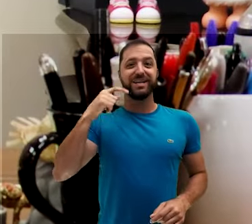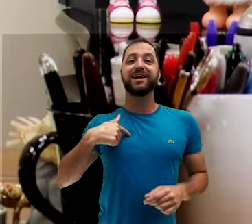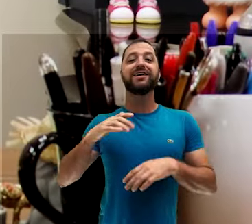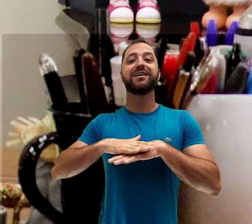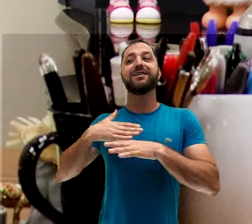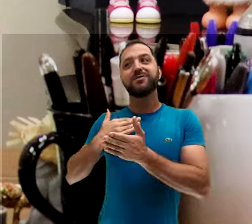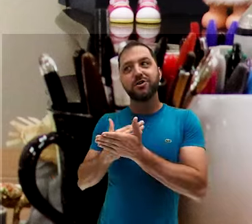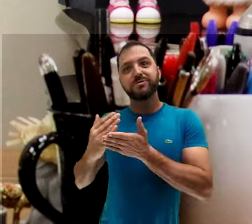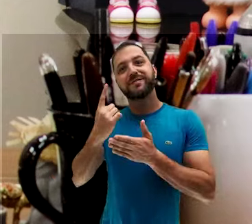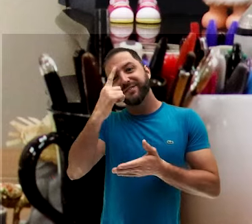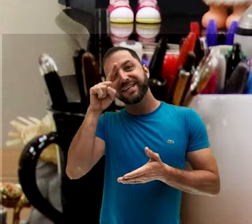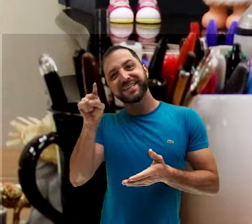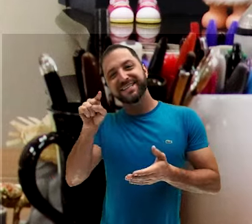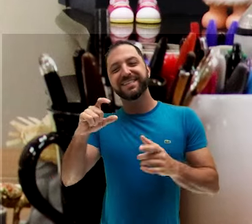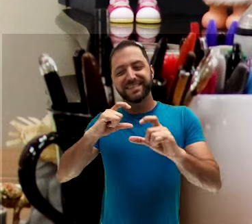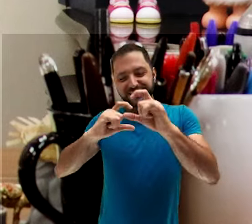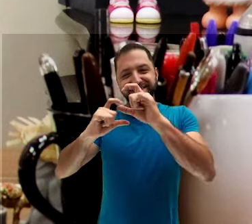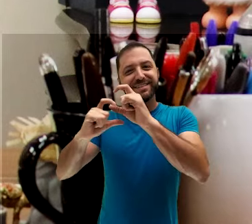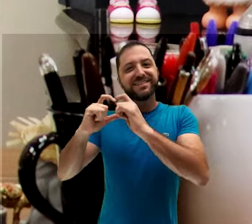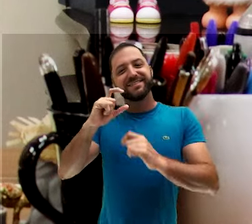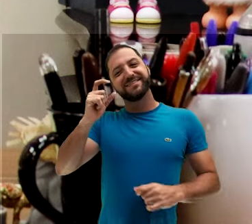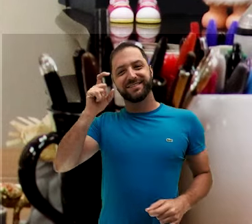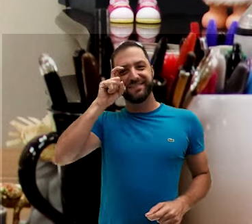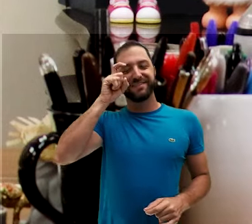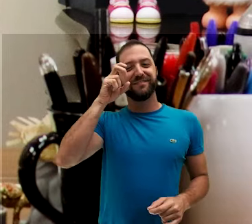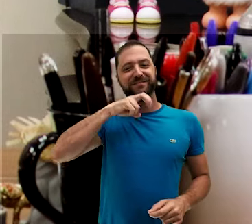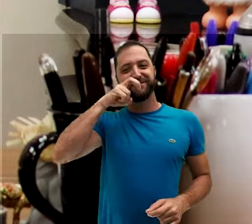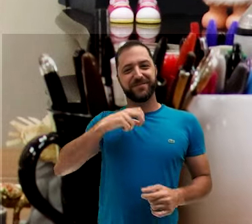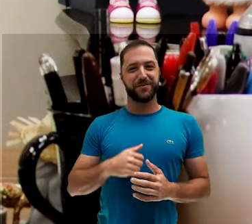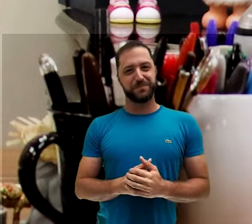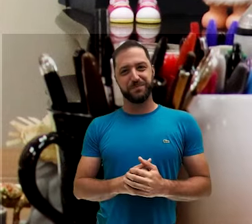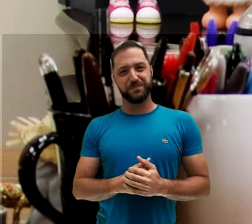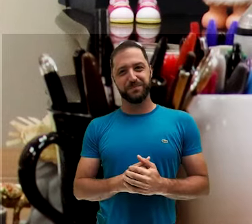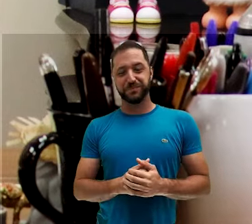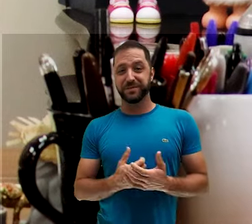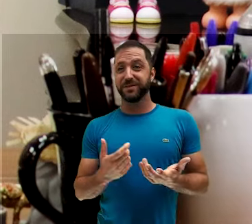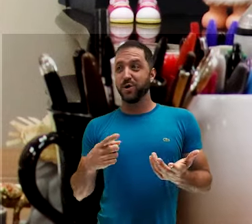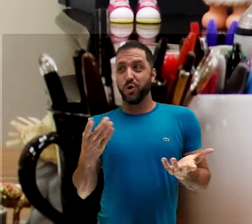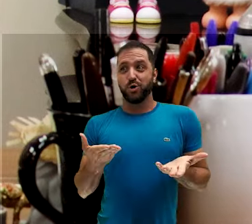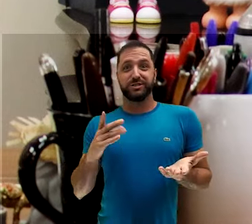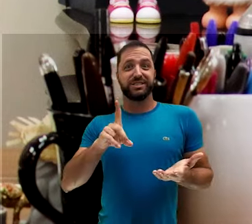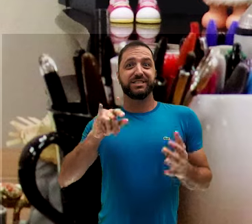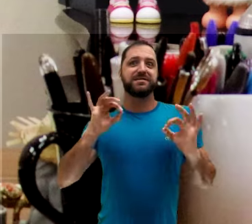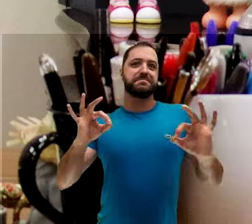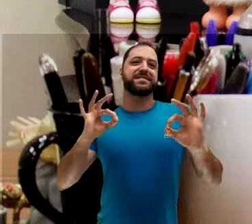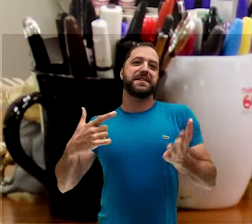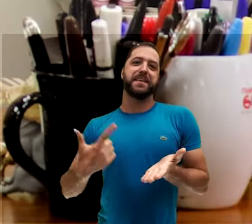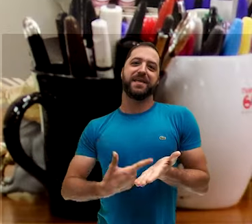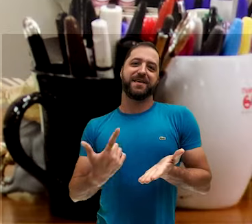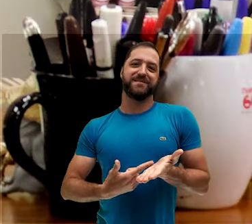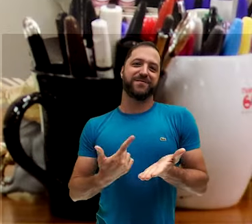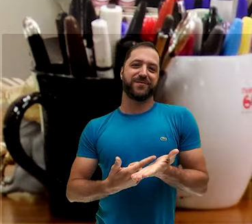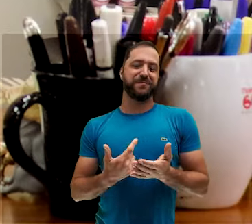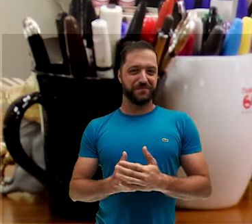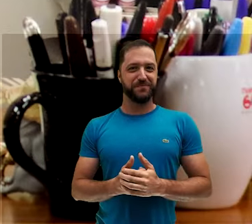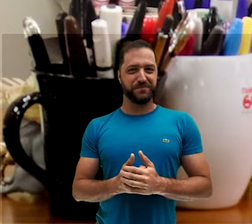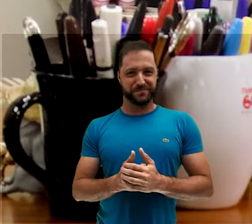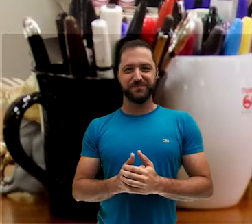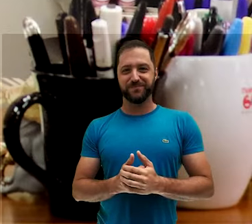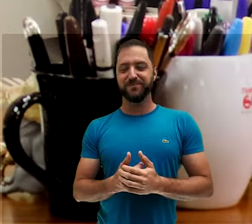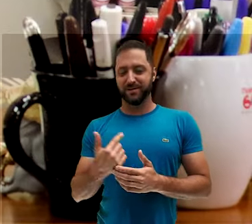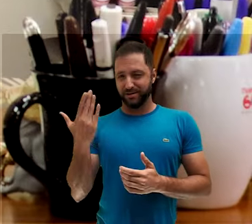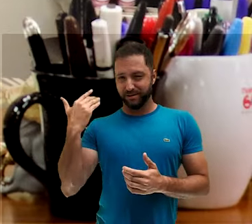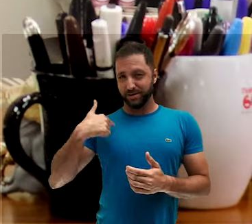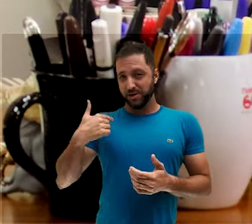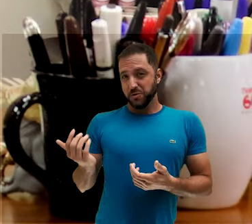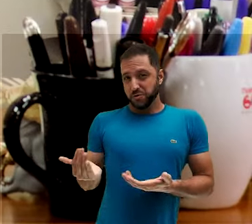pai da Turma da Mônica. Nós estamos comemorando o Dia do Livro. Na minha juventude, eu lia